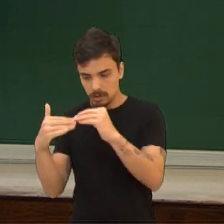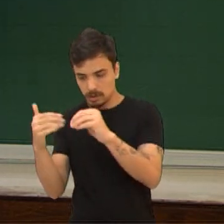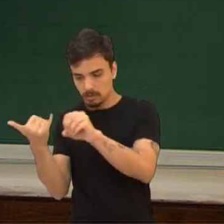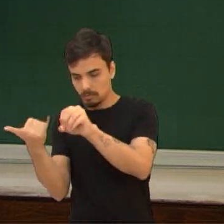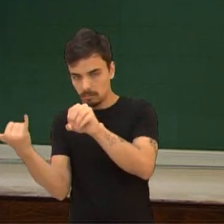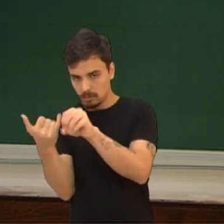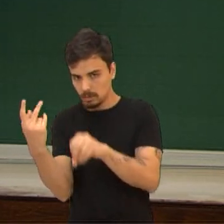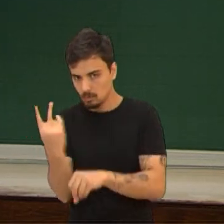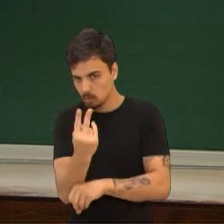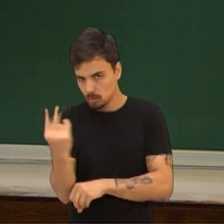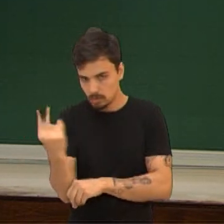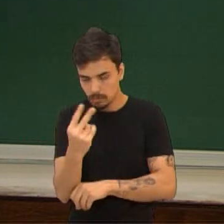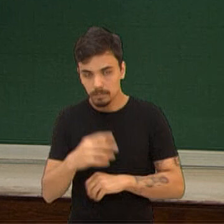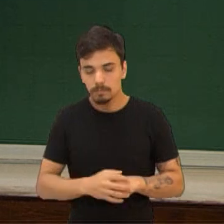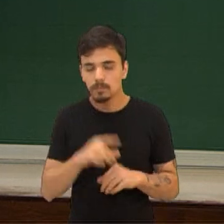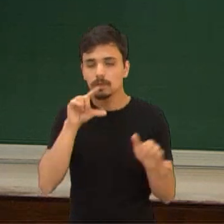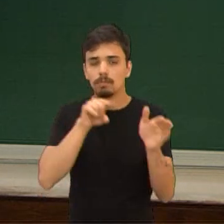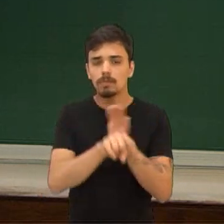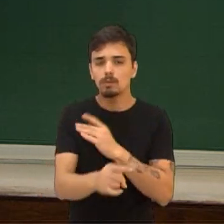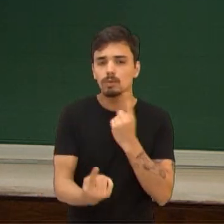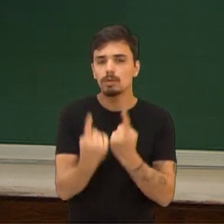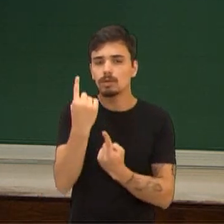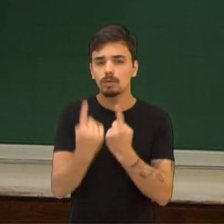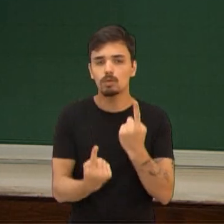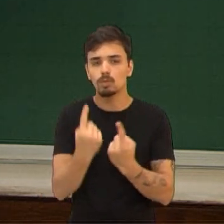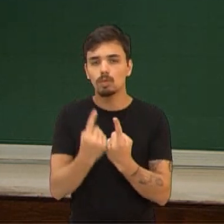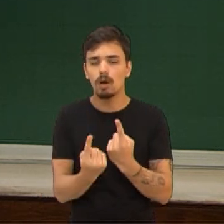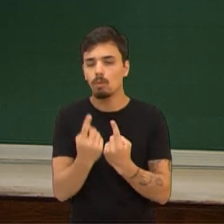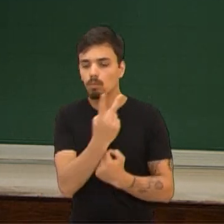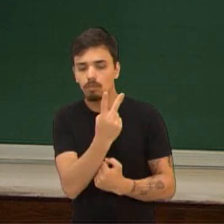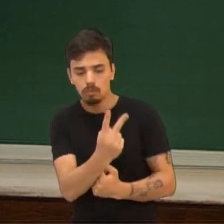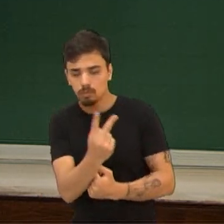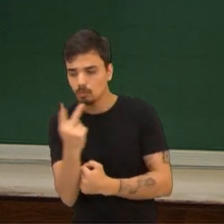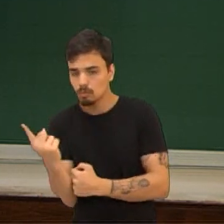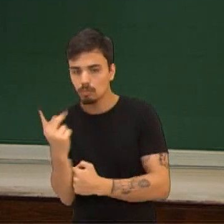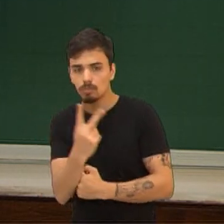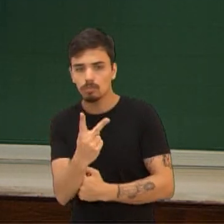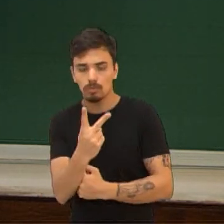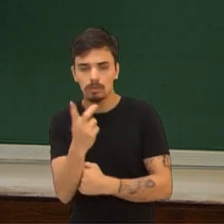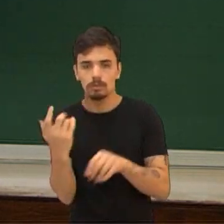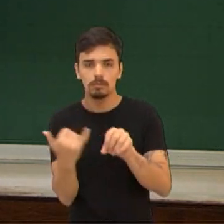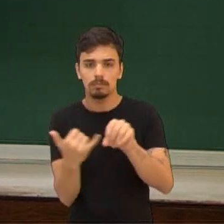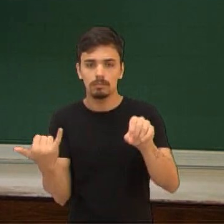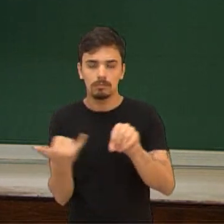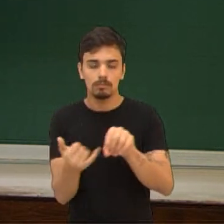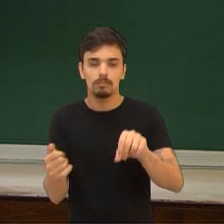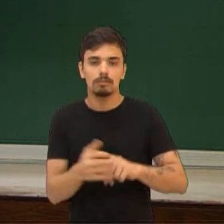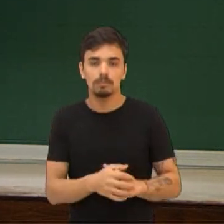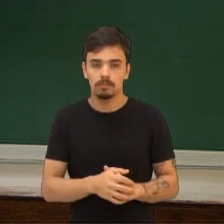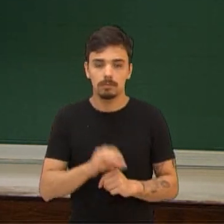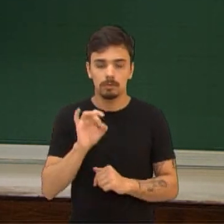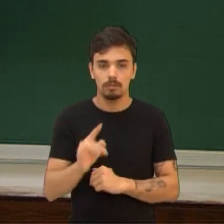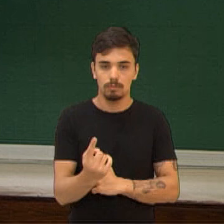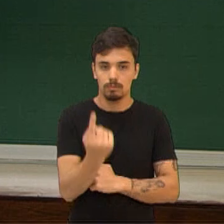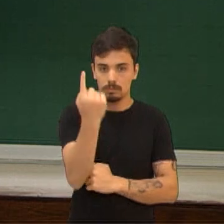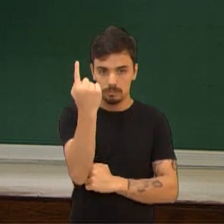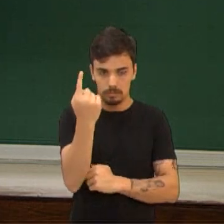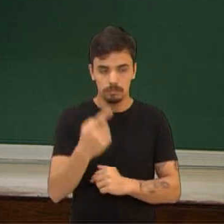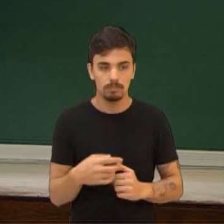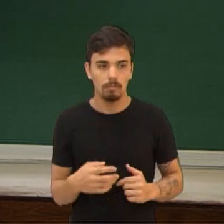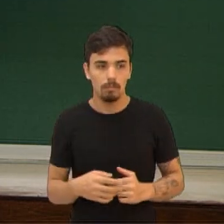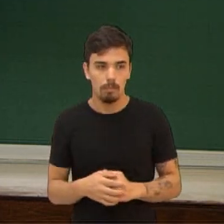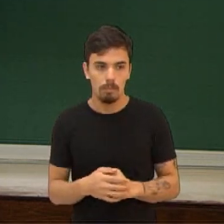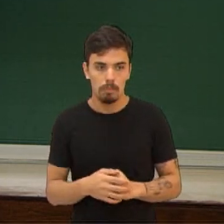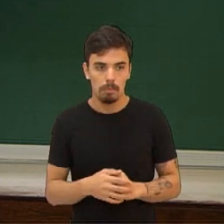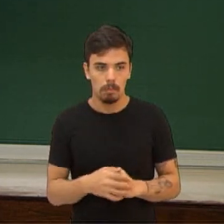capacitor. Aí a pergunta é qual é a capacitância equivalente a esses dois? Uma capacitância só, né? Um capacitor só,